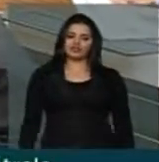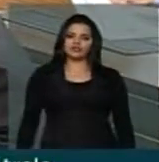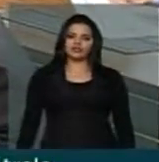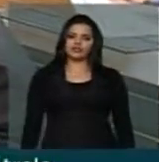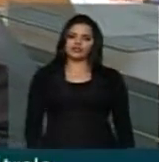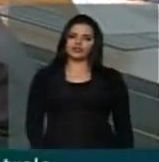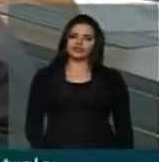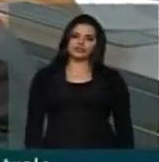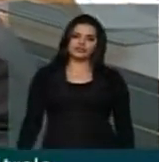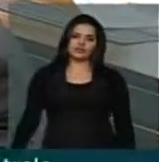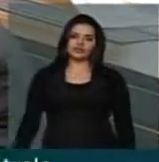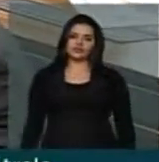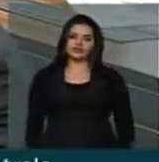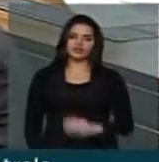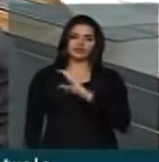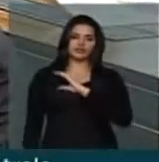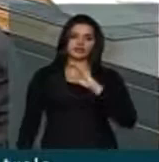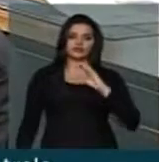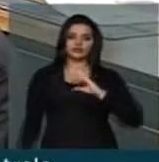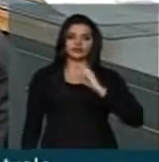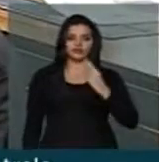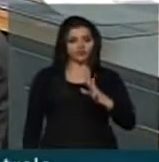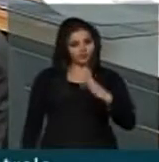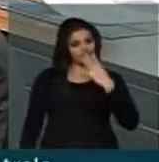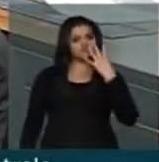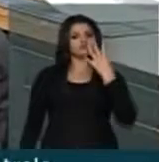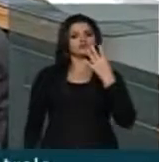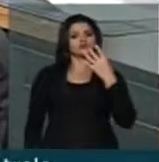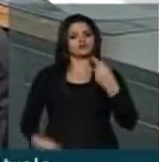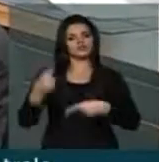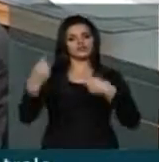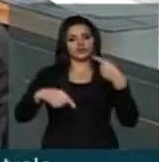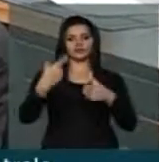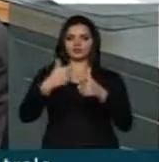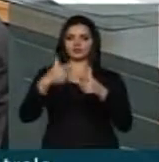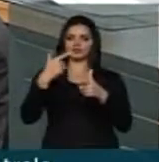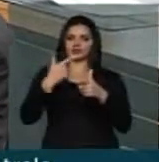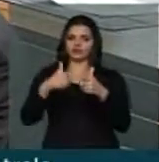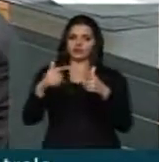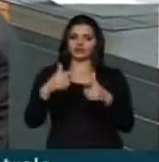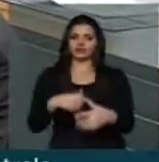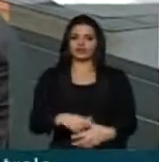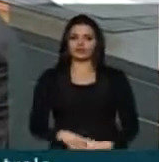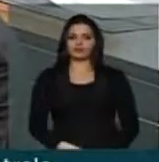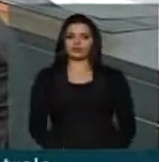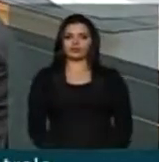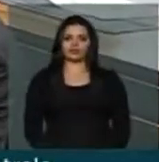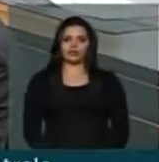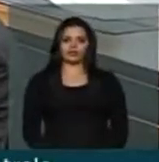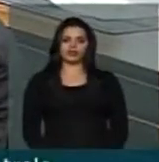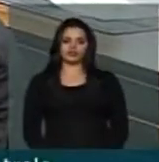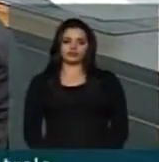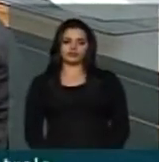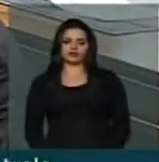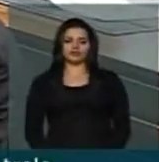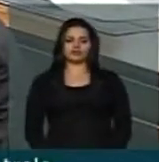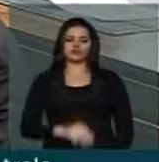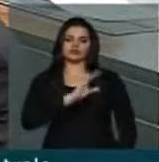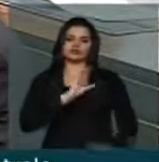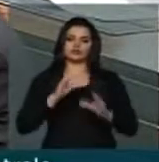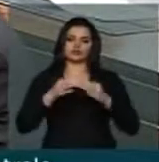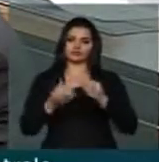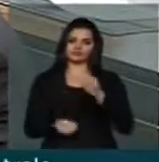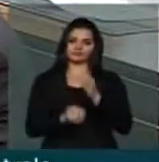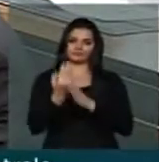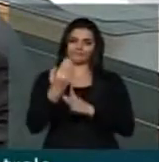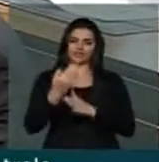com esta comissão para o debate de um problema que motivou inclusive uma proposição do nosso presidente da